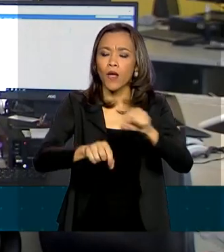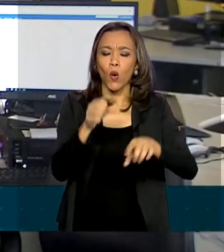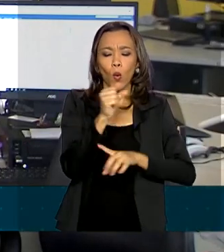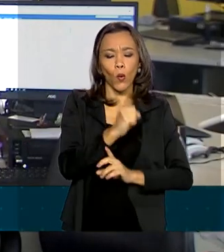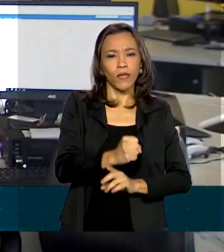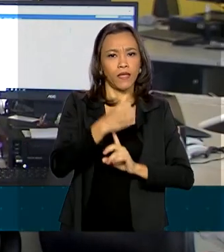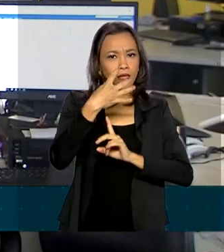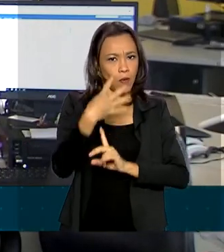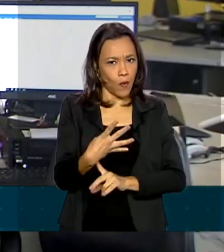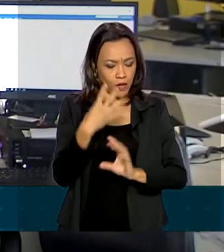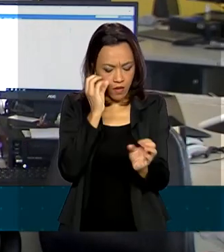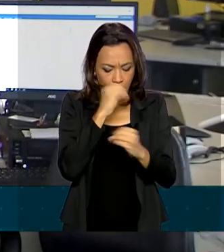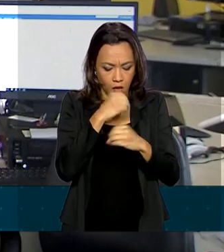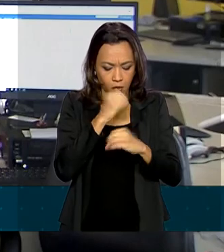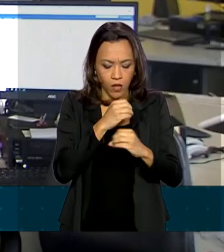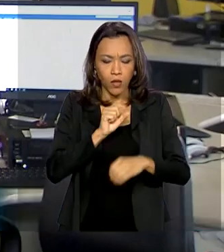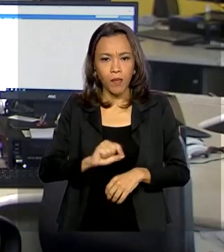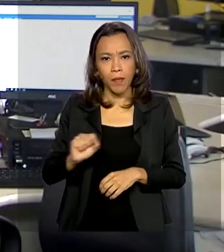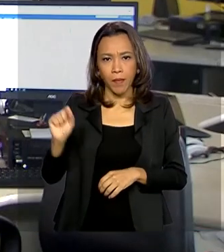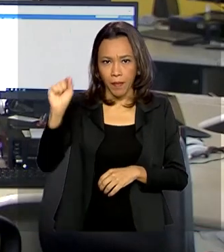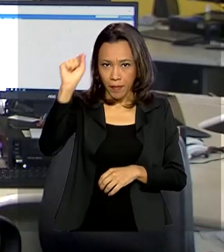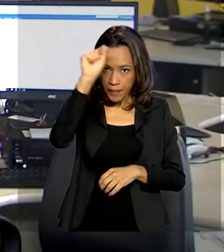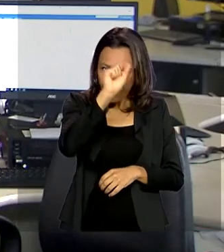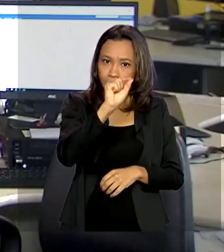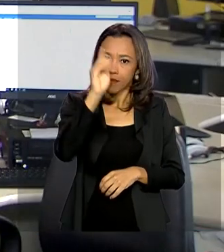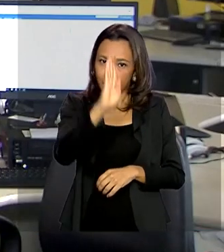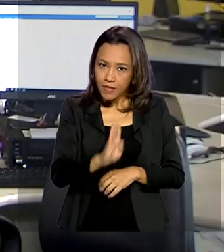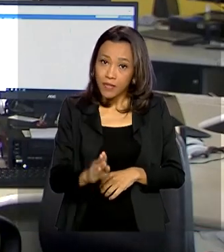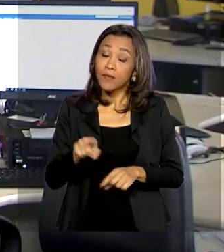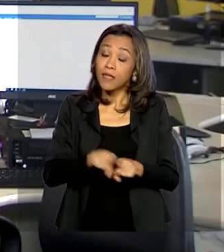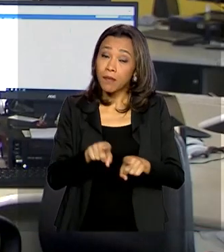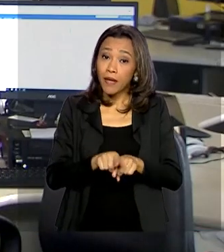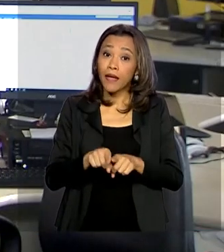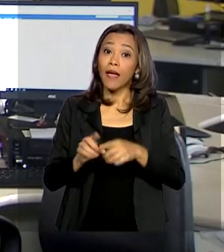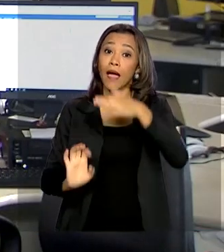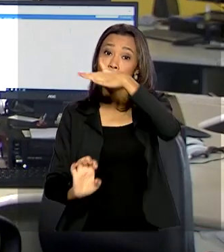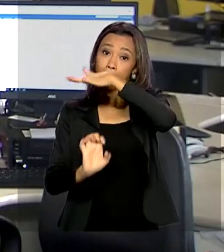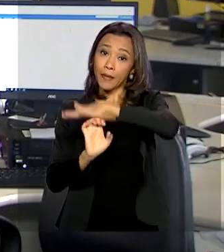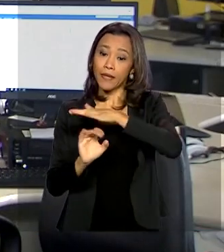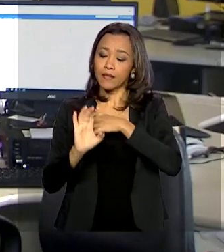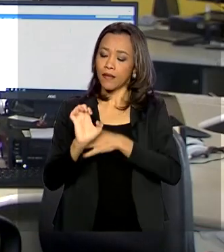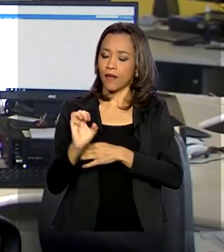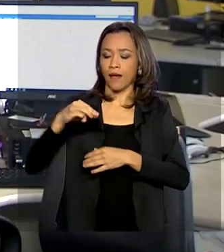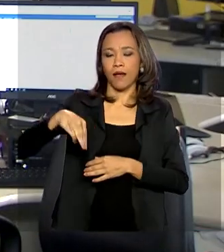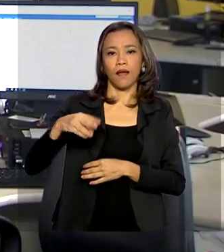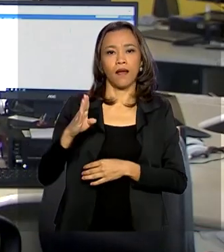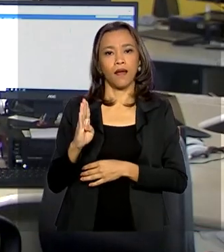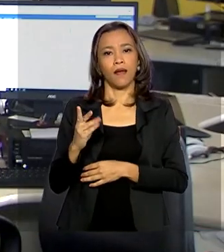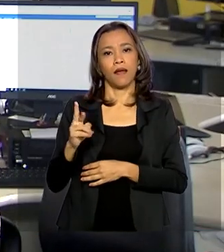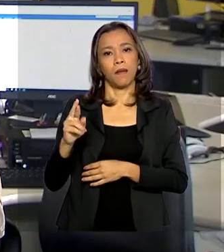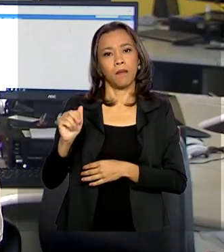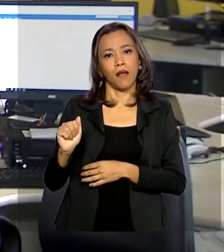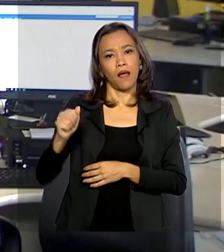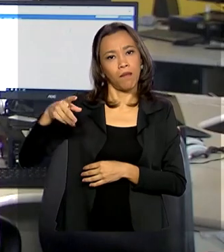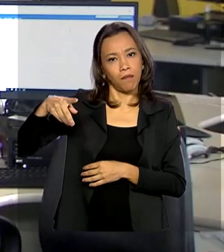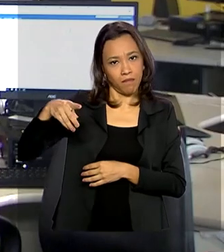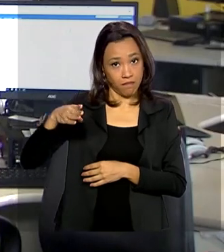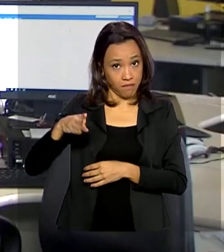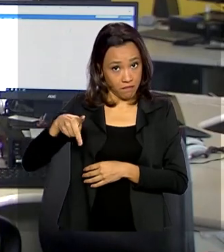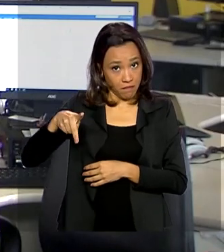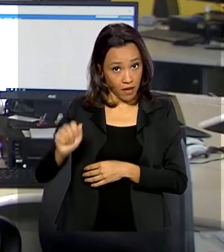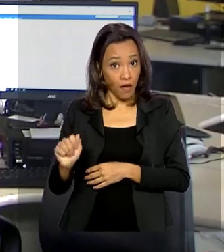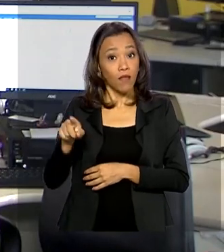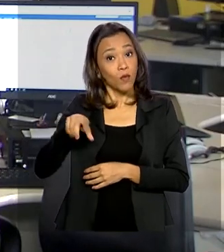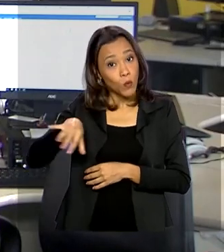laboratórios de toda a sua rede, incluindo a Embrapa, a Empresa Brasileira de Pesquisa Agropecuária. Toda essa